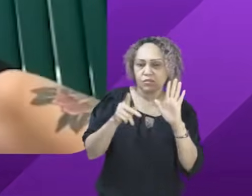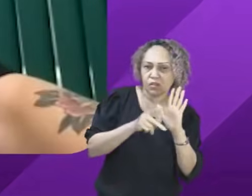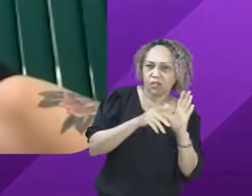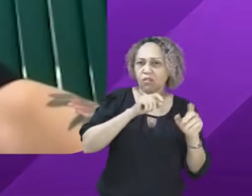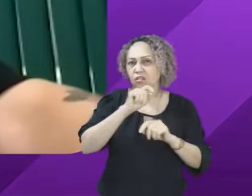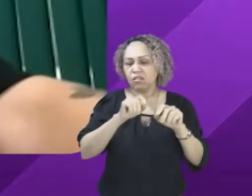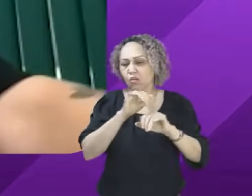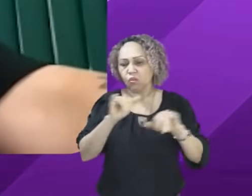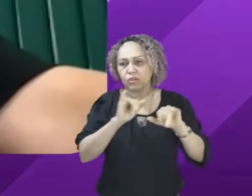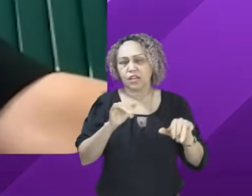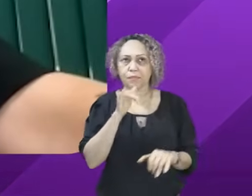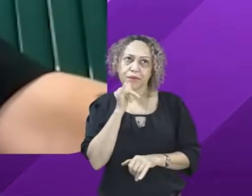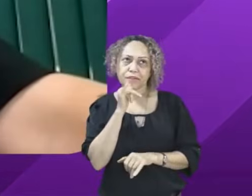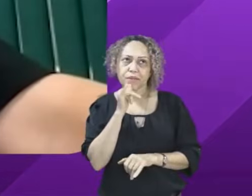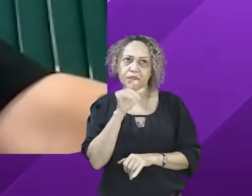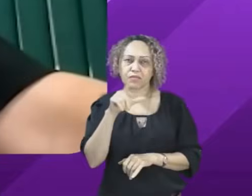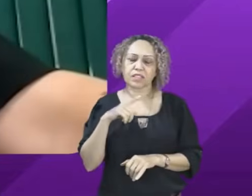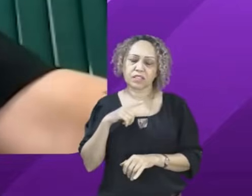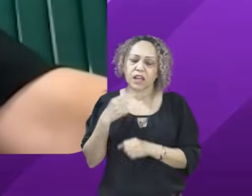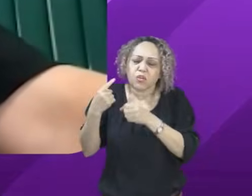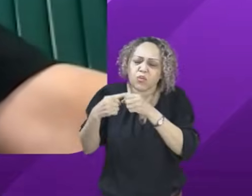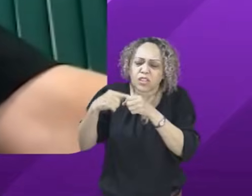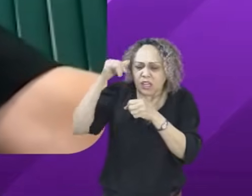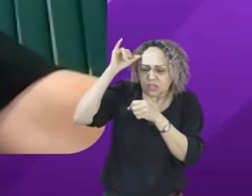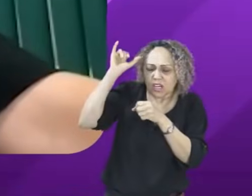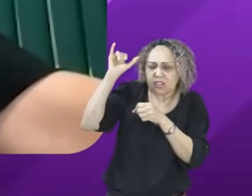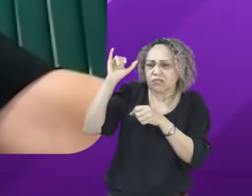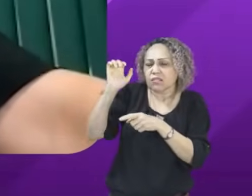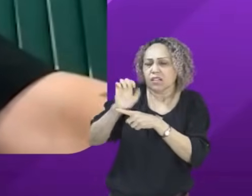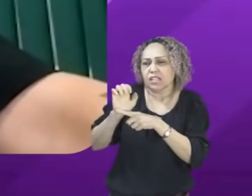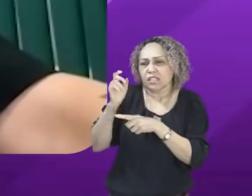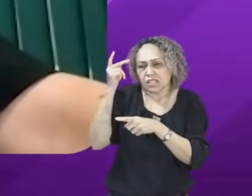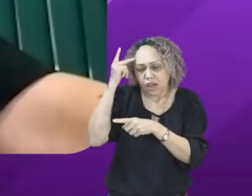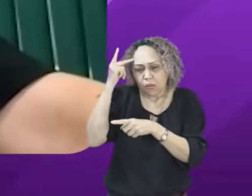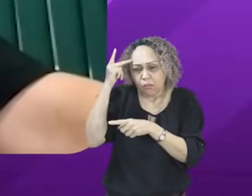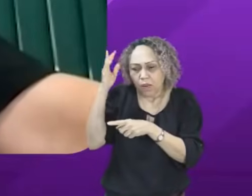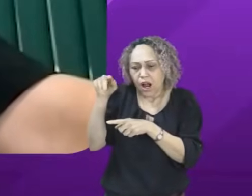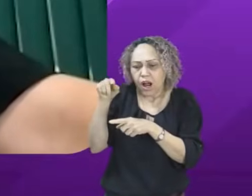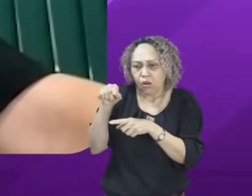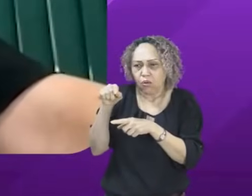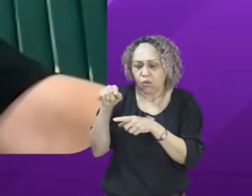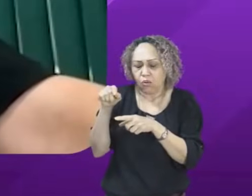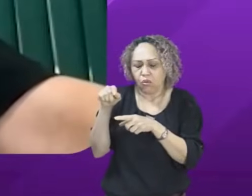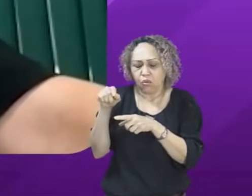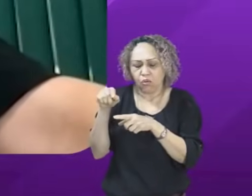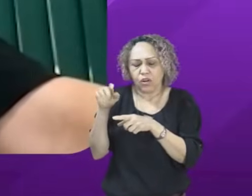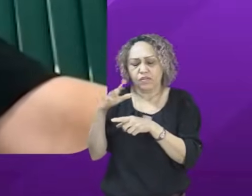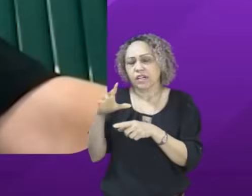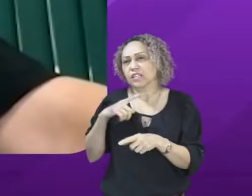no interior do estado de São Paulo. Isso aí não pode ficar só fechado dentro das redes do